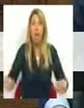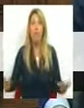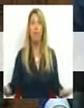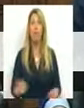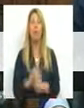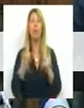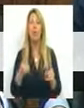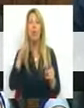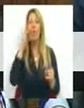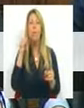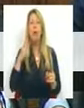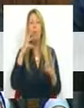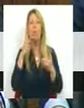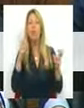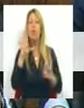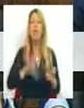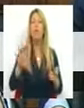limpar